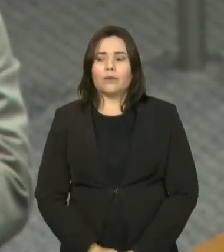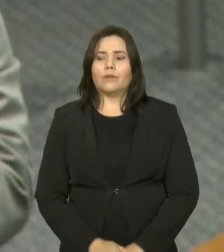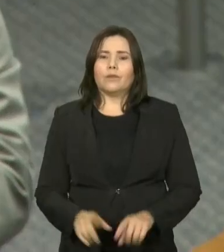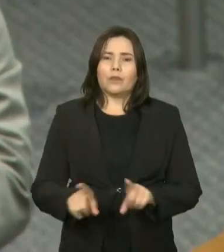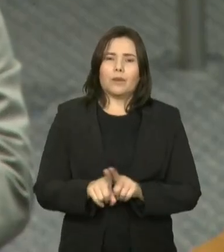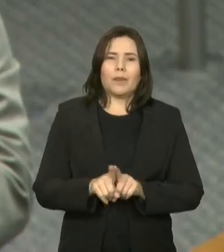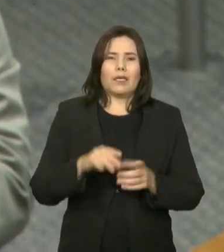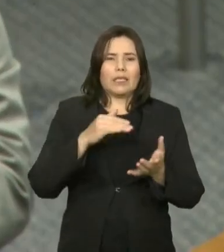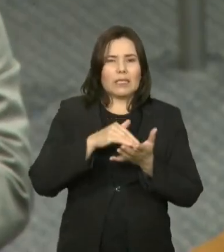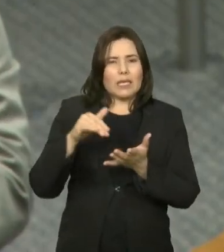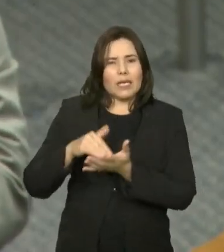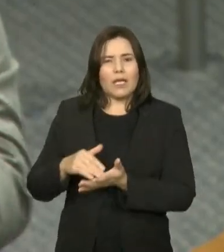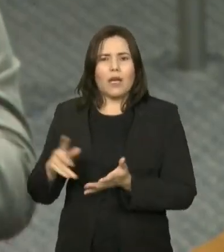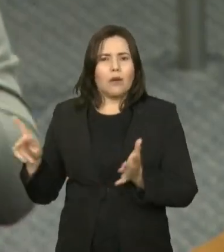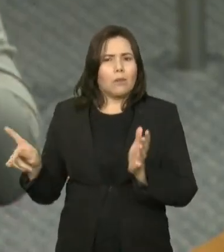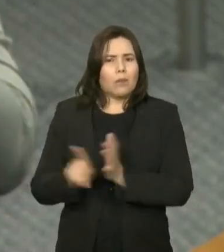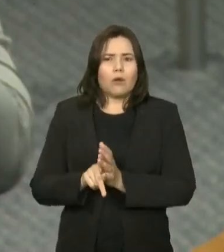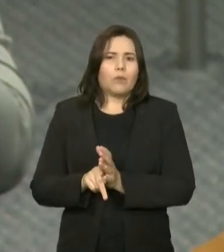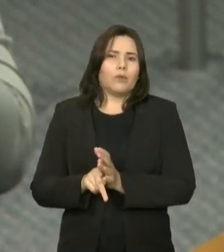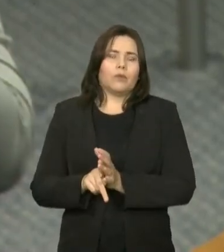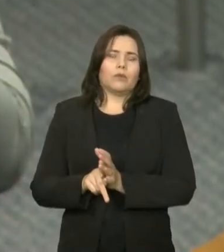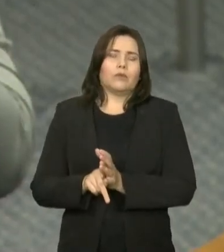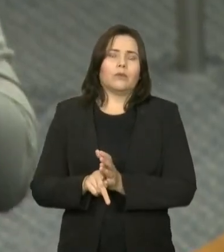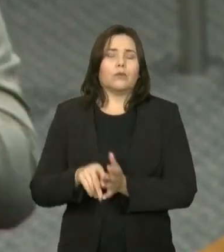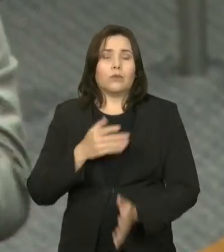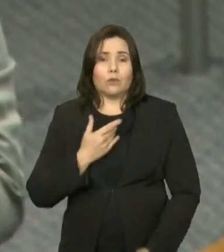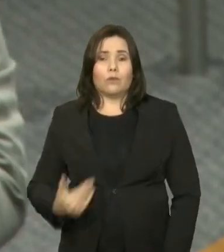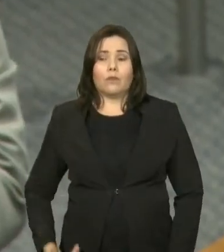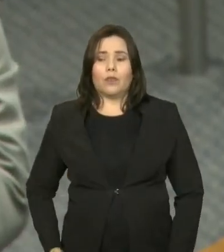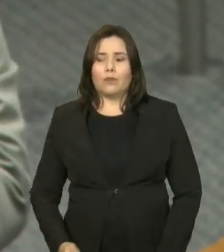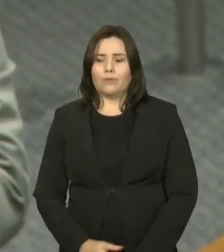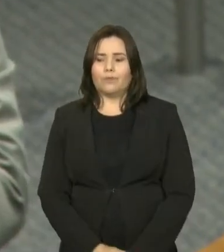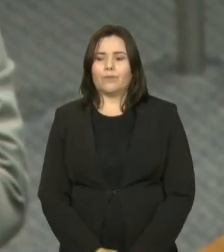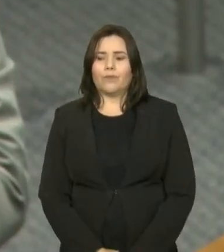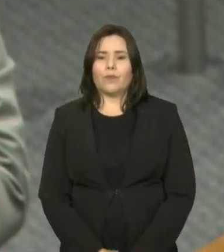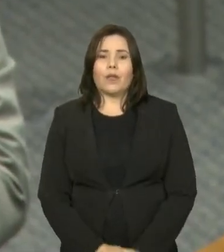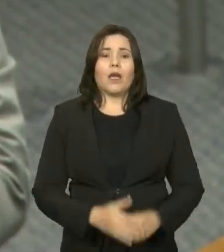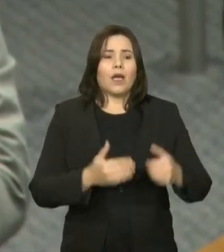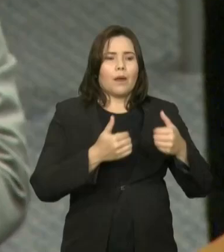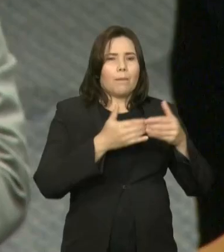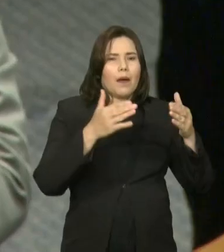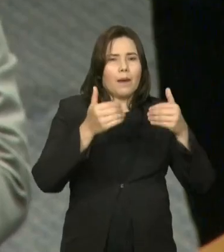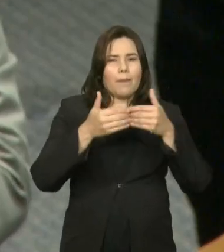secretários de estado, de governo, de inaugurações ali no prédio